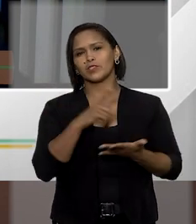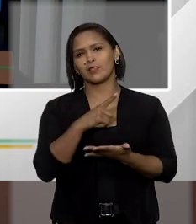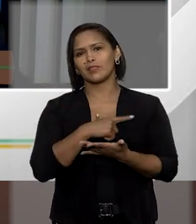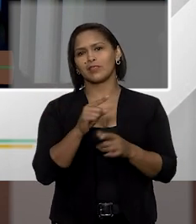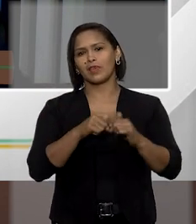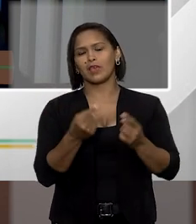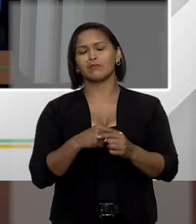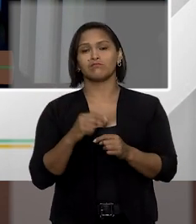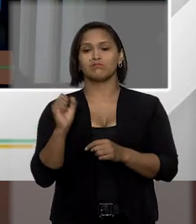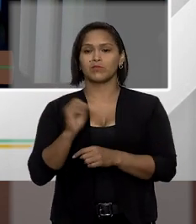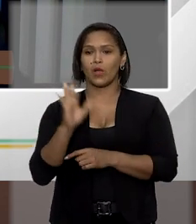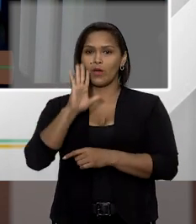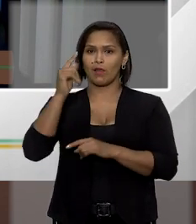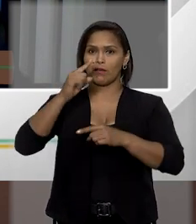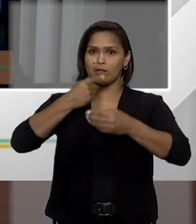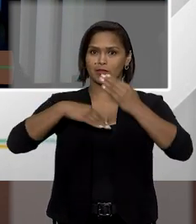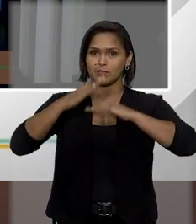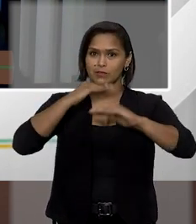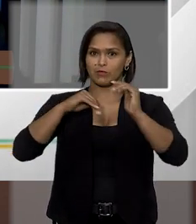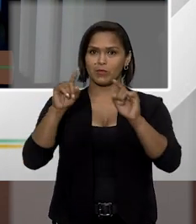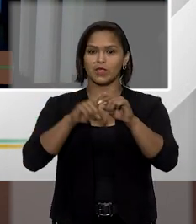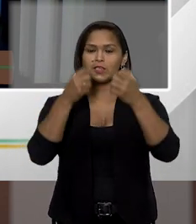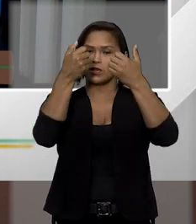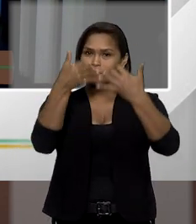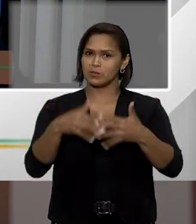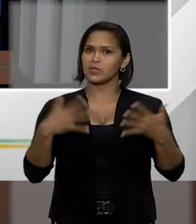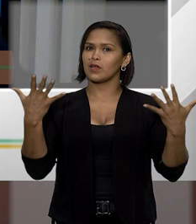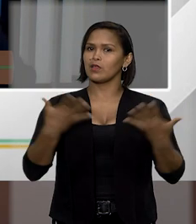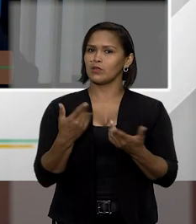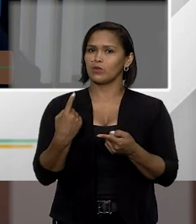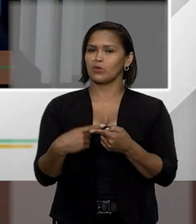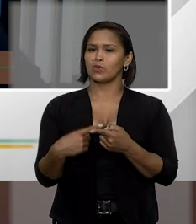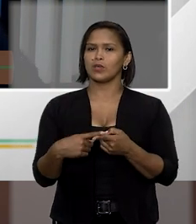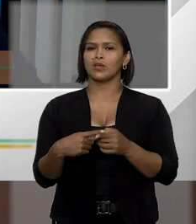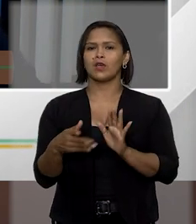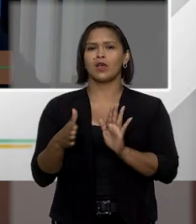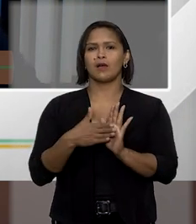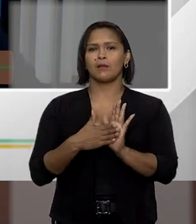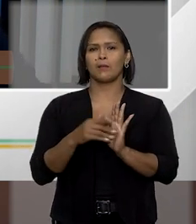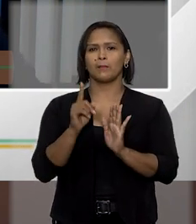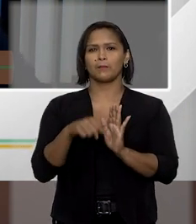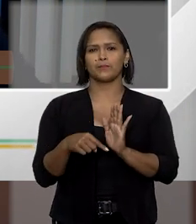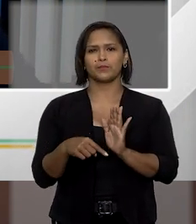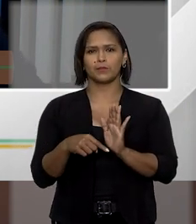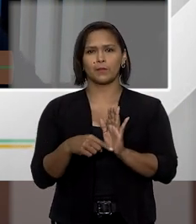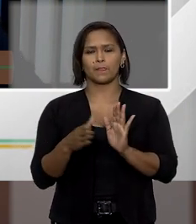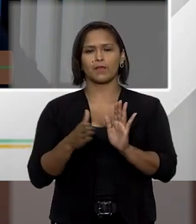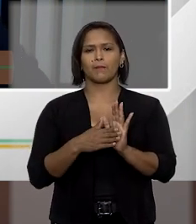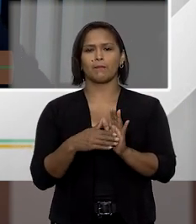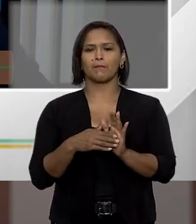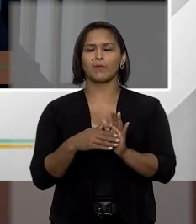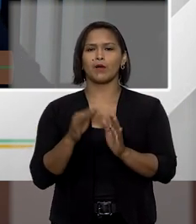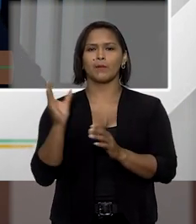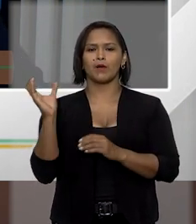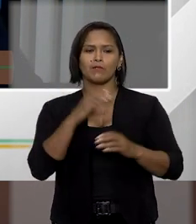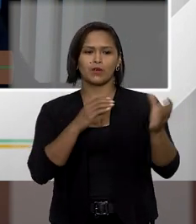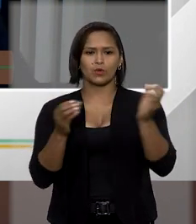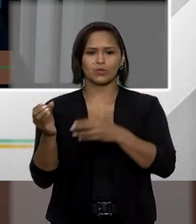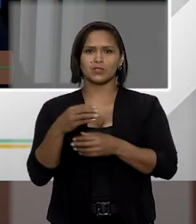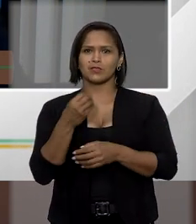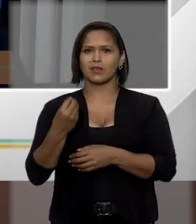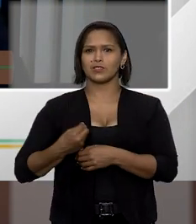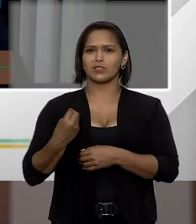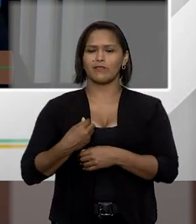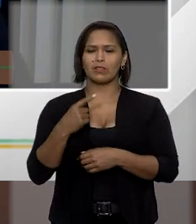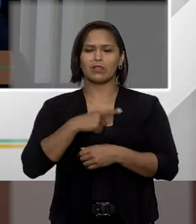tão caros ao seu desenvolvimento. Isso é explicado hoje por conta da própria velocidade da vida moderna, as